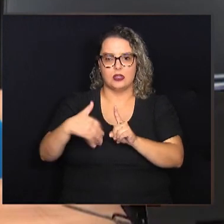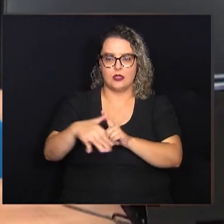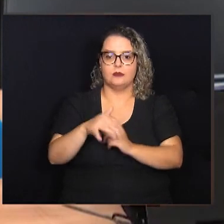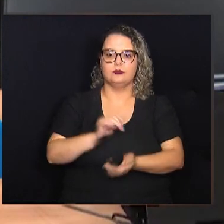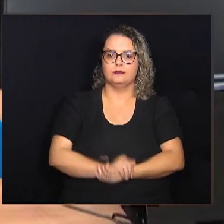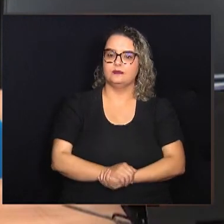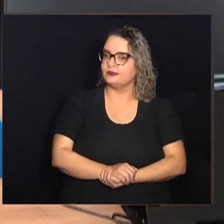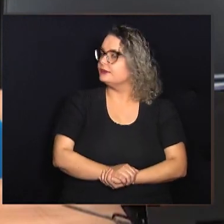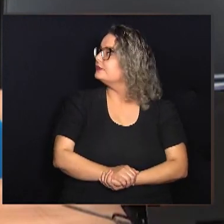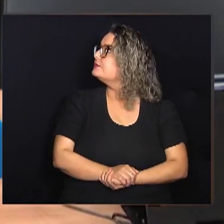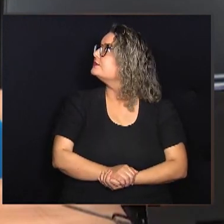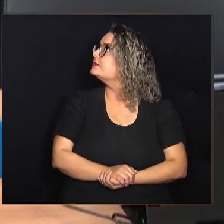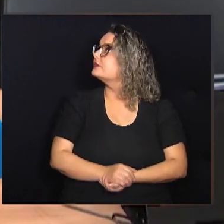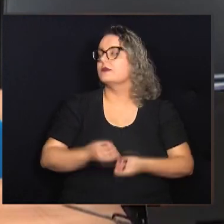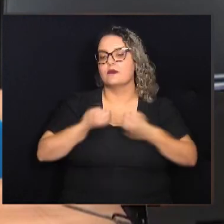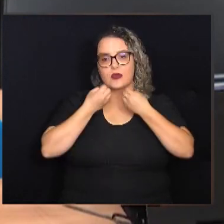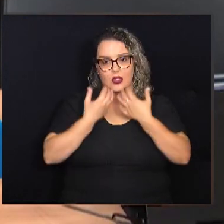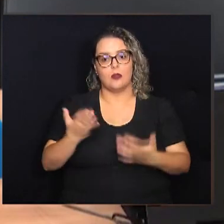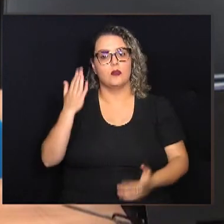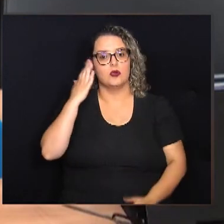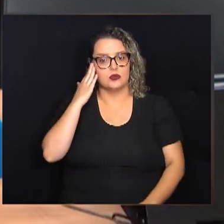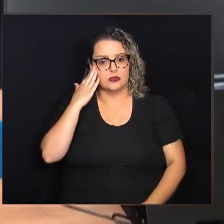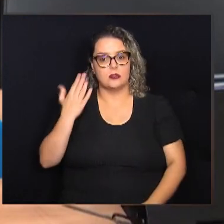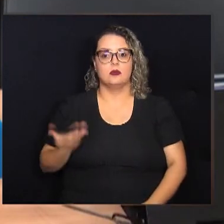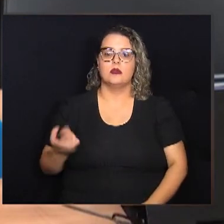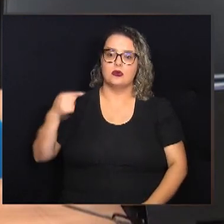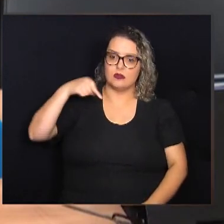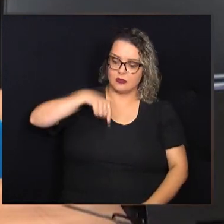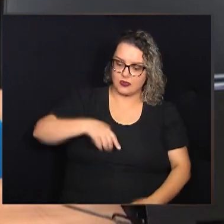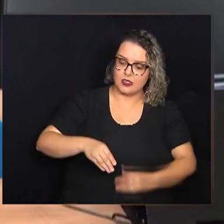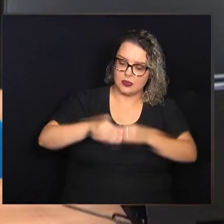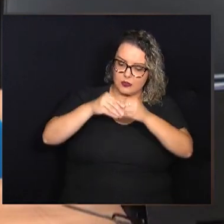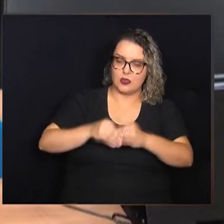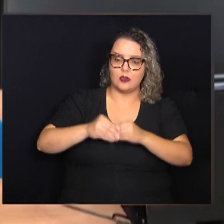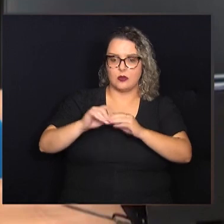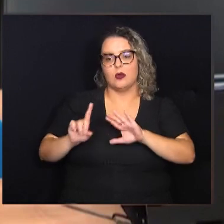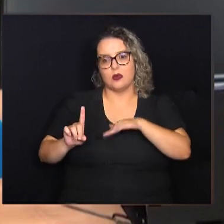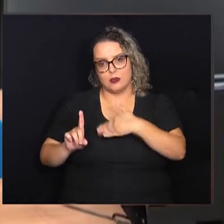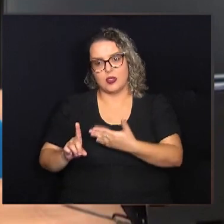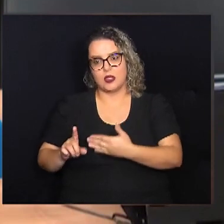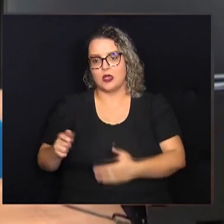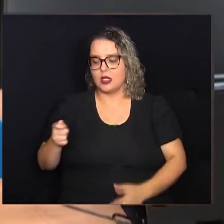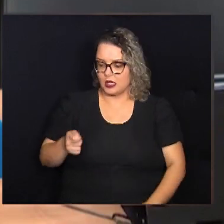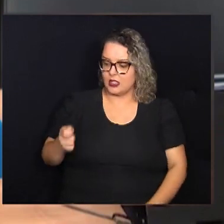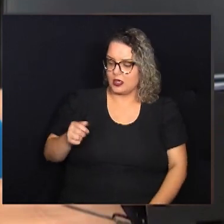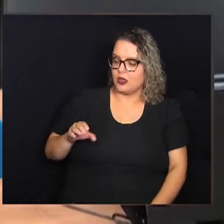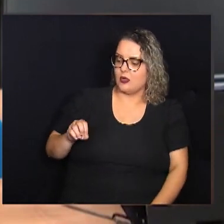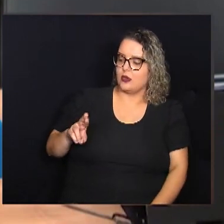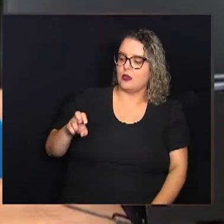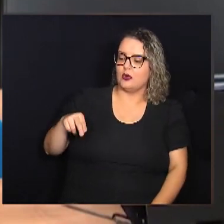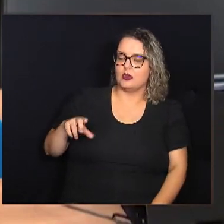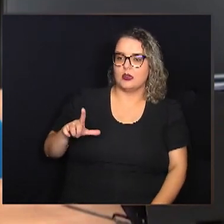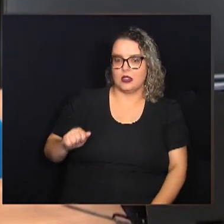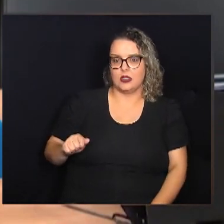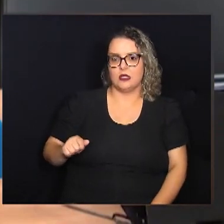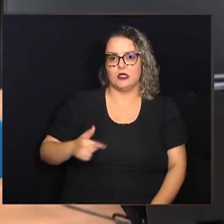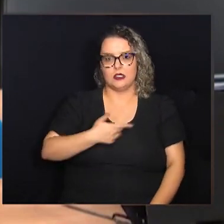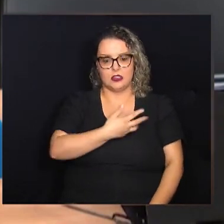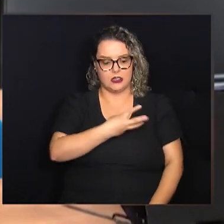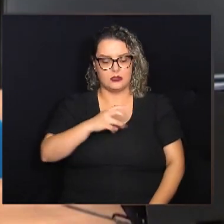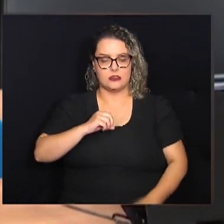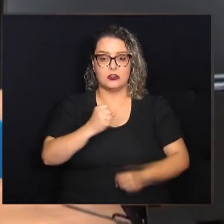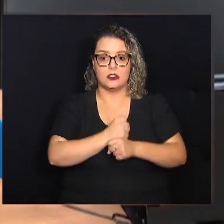muito honrosa, né, uma associação e representando, né, uma associação que completa 30 anos, já